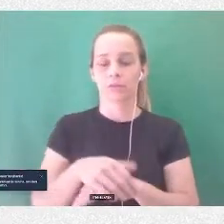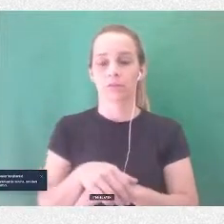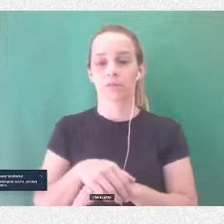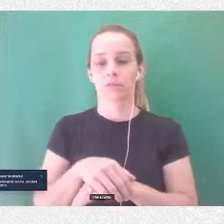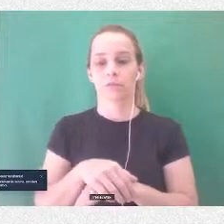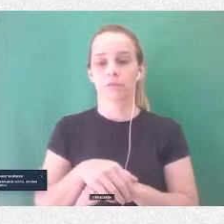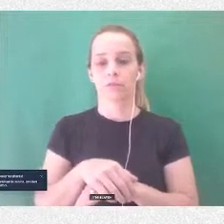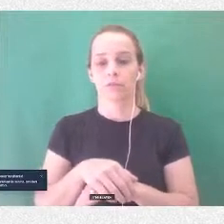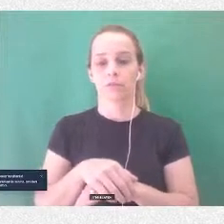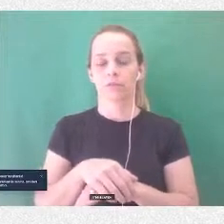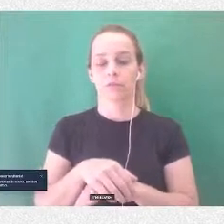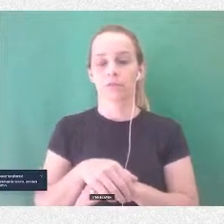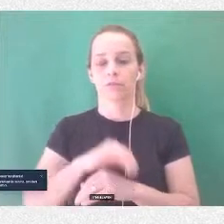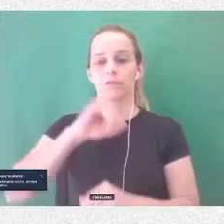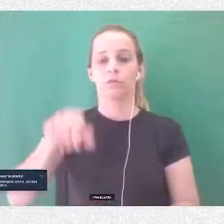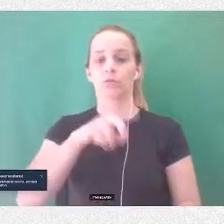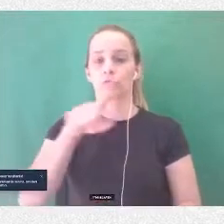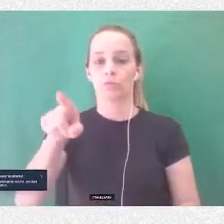Por gentileza, João.